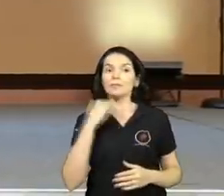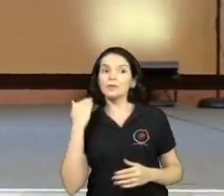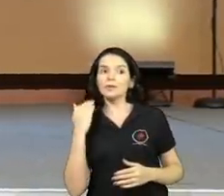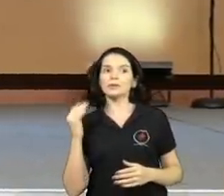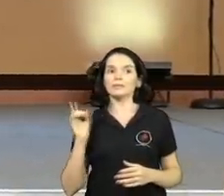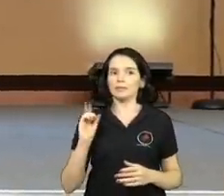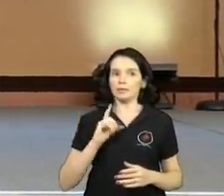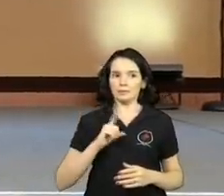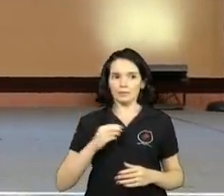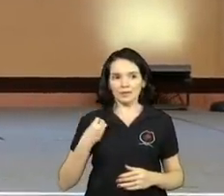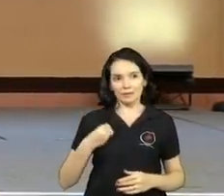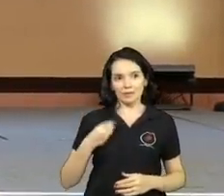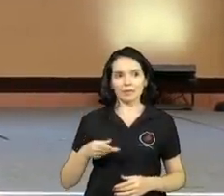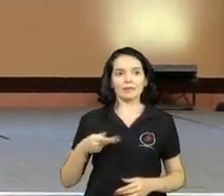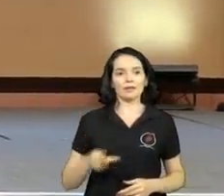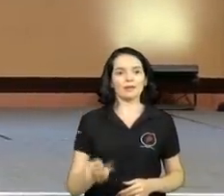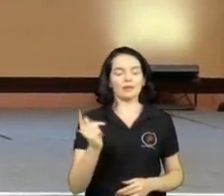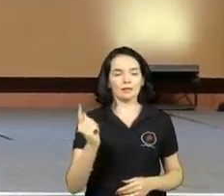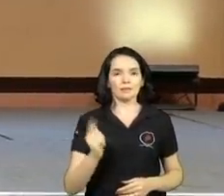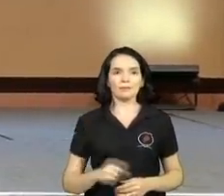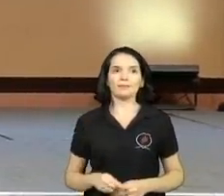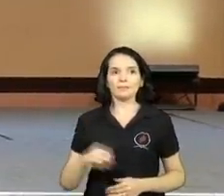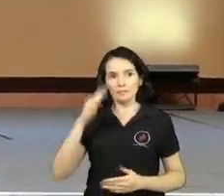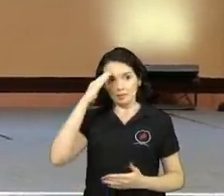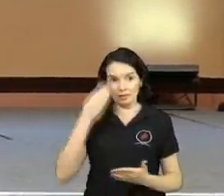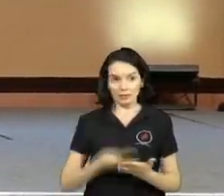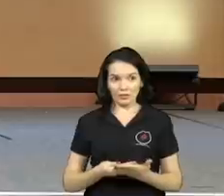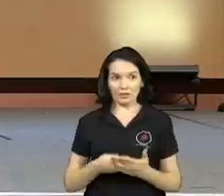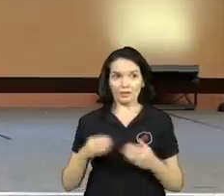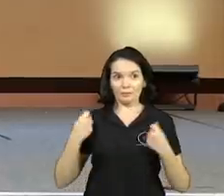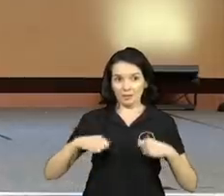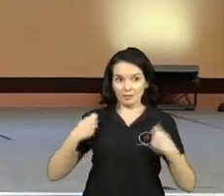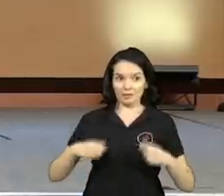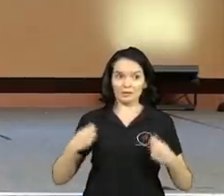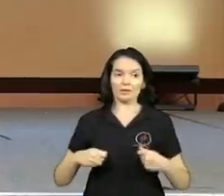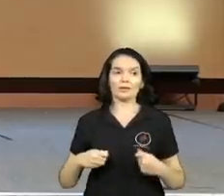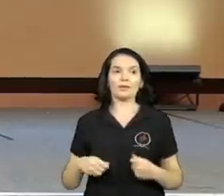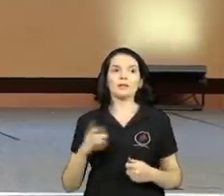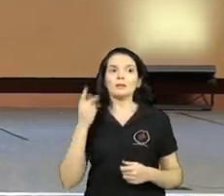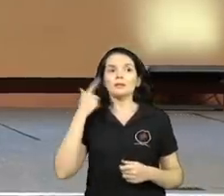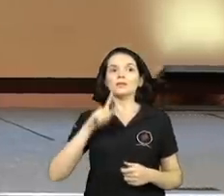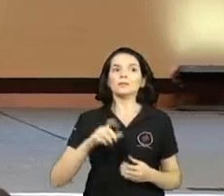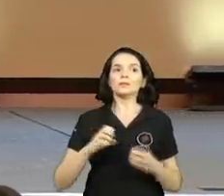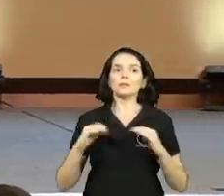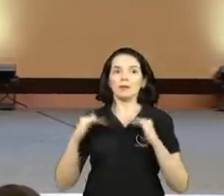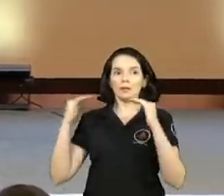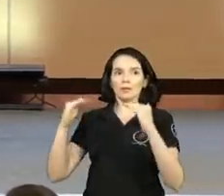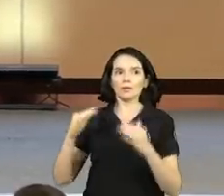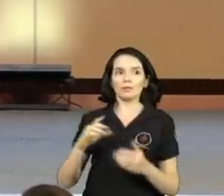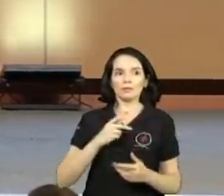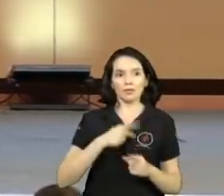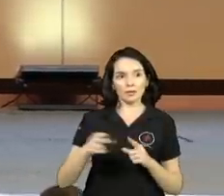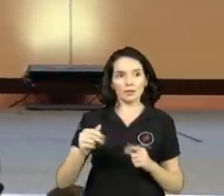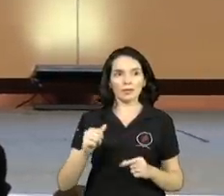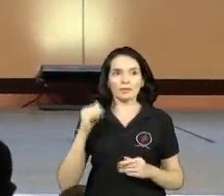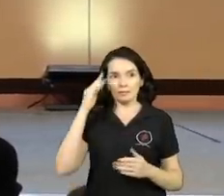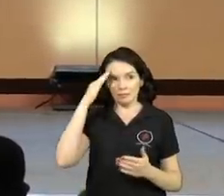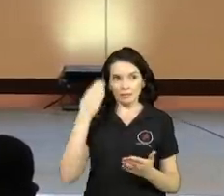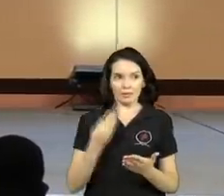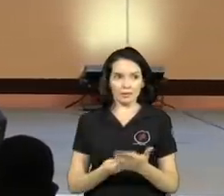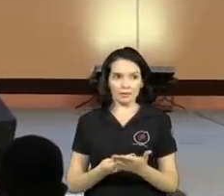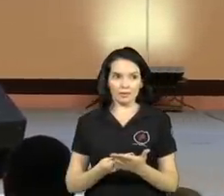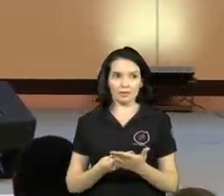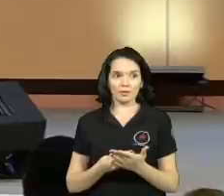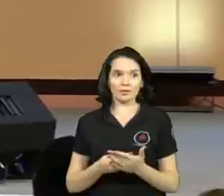é a condição para o maior milagre e a maior vitória. Que homem nenhum pode te dar, que religião nenhuma pode te